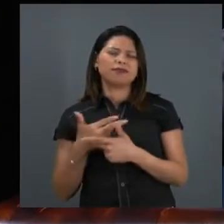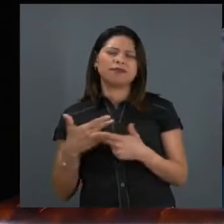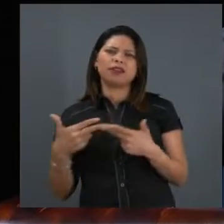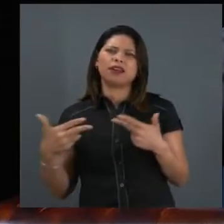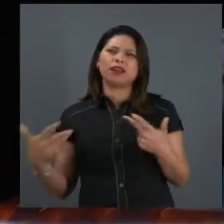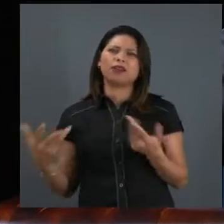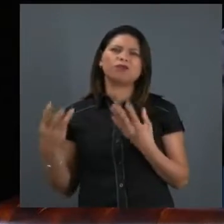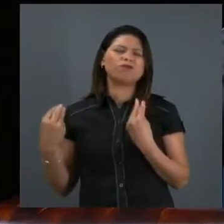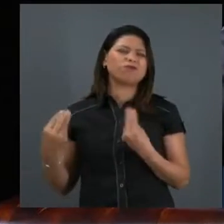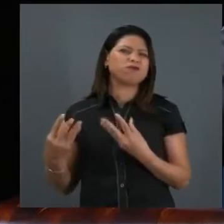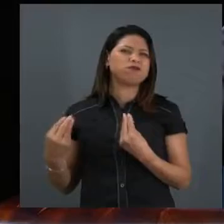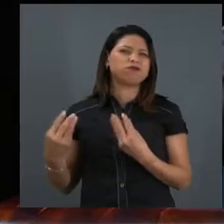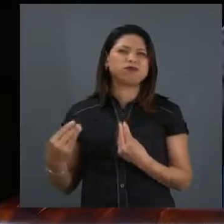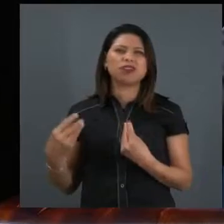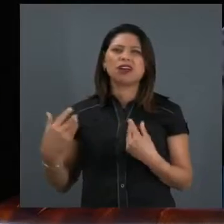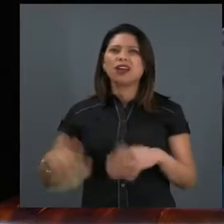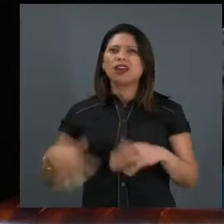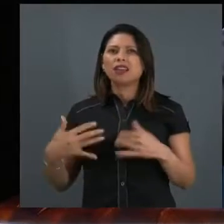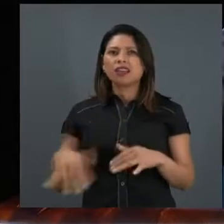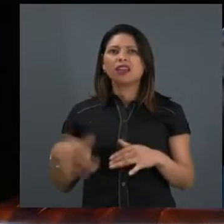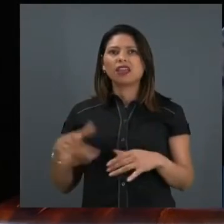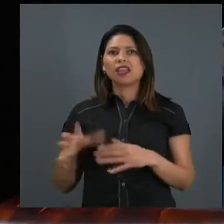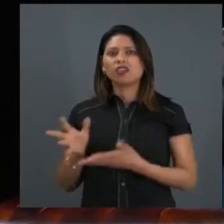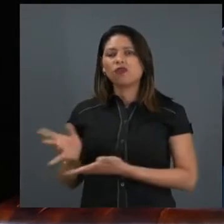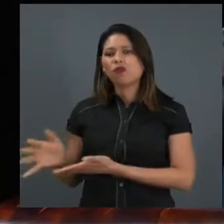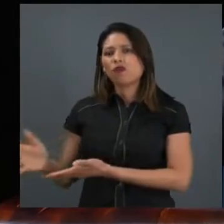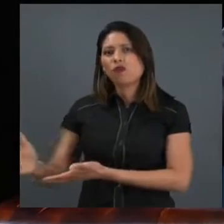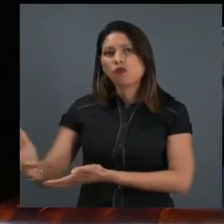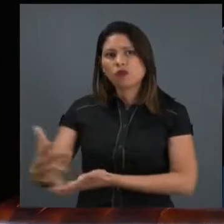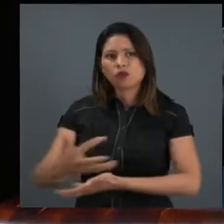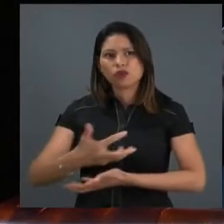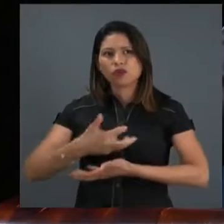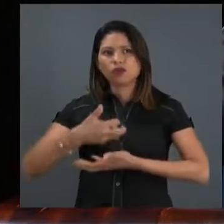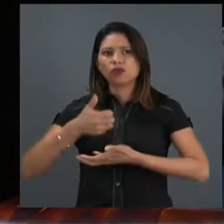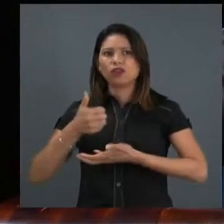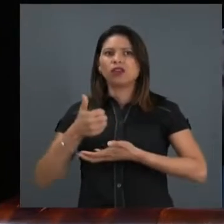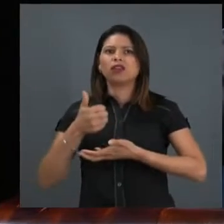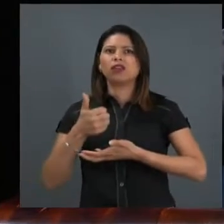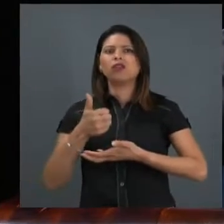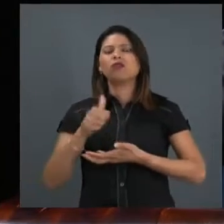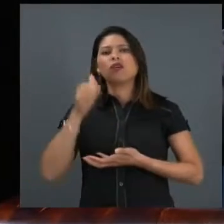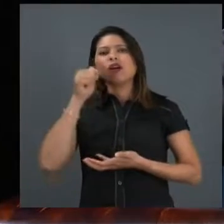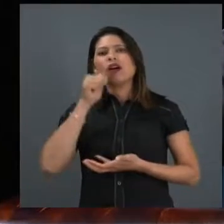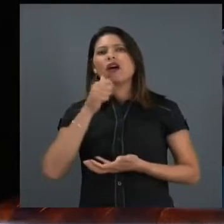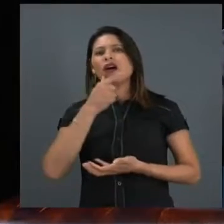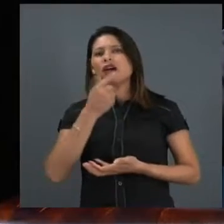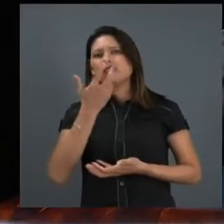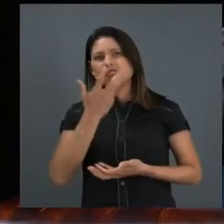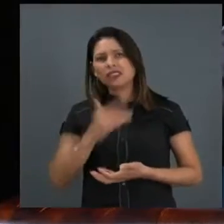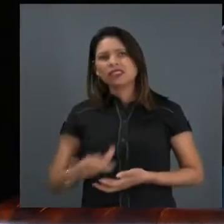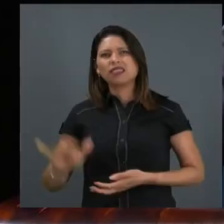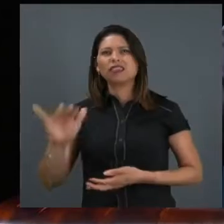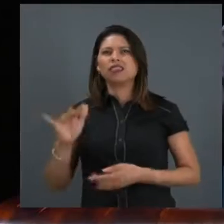ainda, uma informação que estão recolhendo as crianças porque os pais não voltaram.